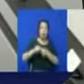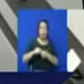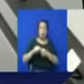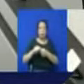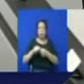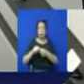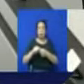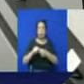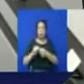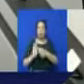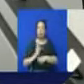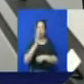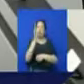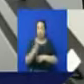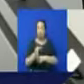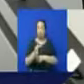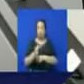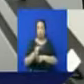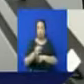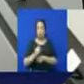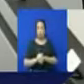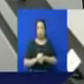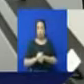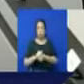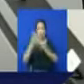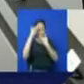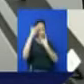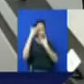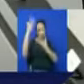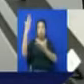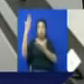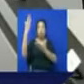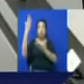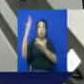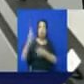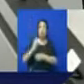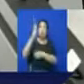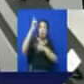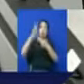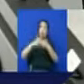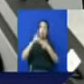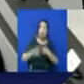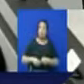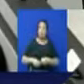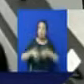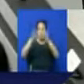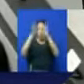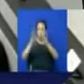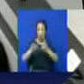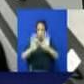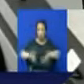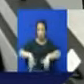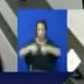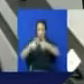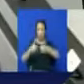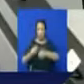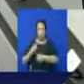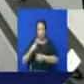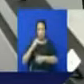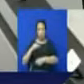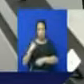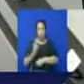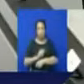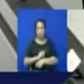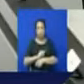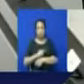Ele irá fazer. Nós já vamos agradecer porque nós temos a certeza que é o melhor para as nossas vidas.